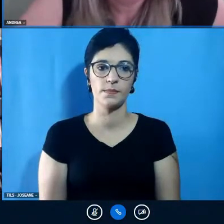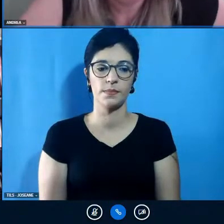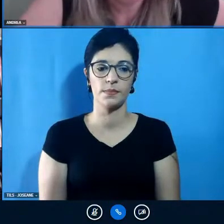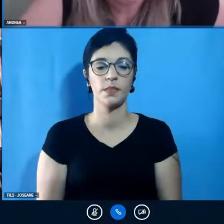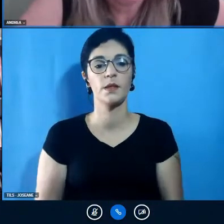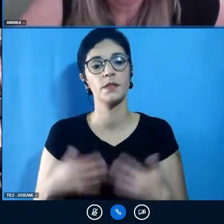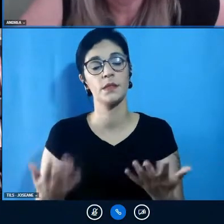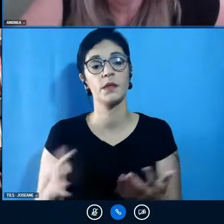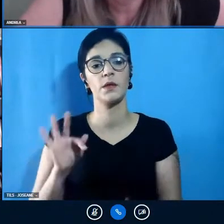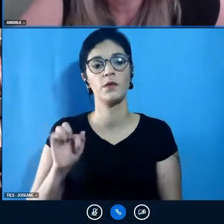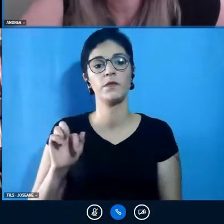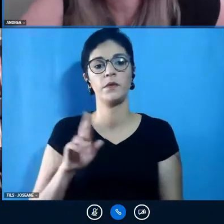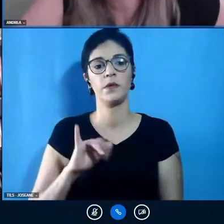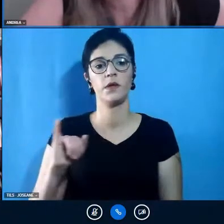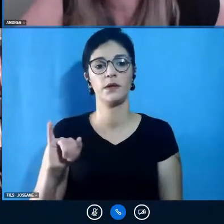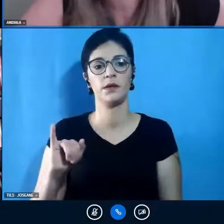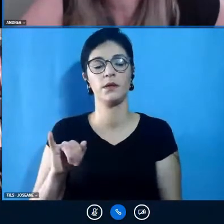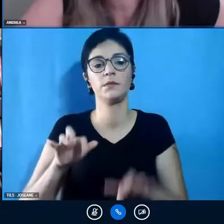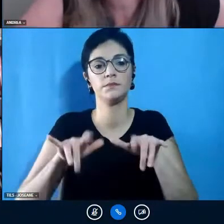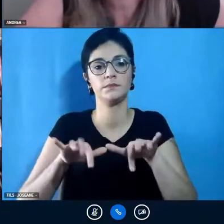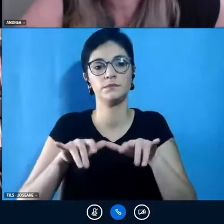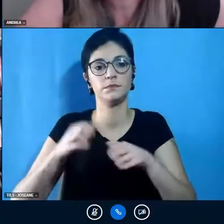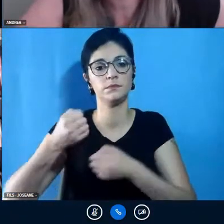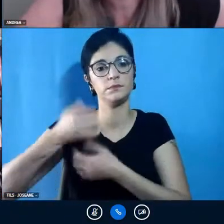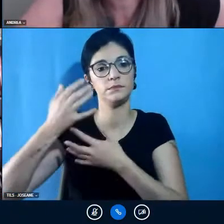quem sabe escreve no chat a pergunta.